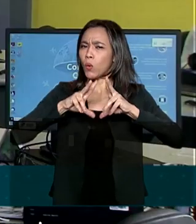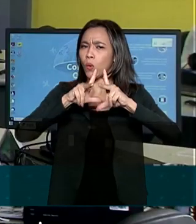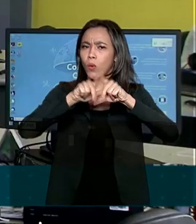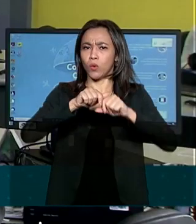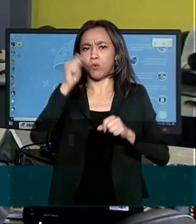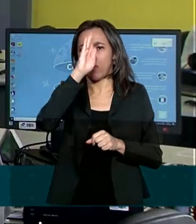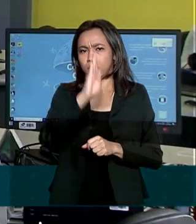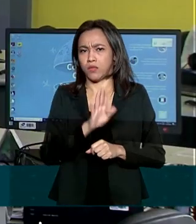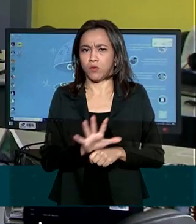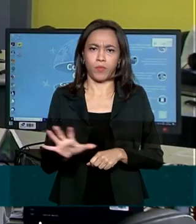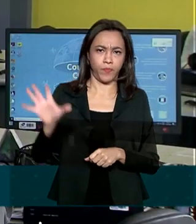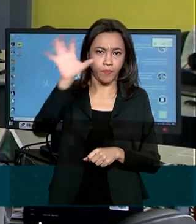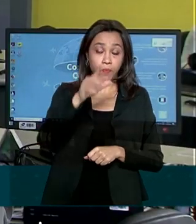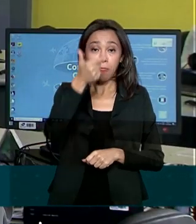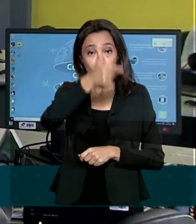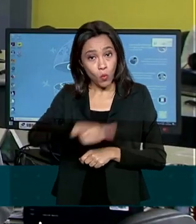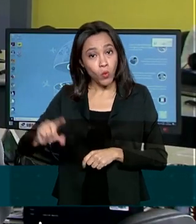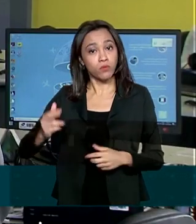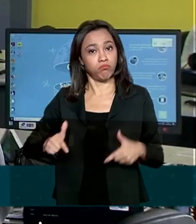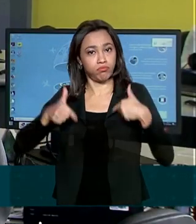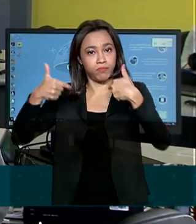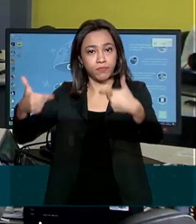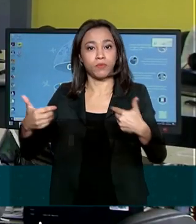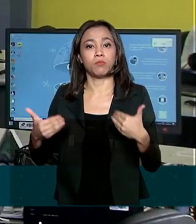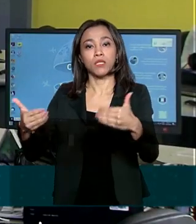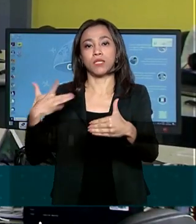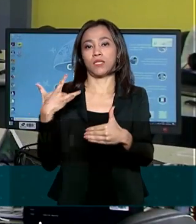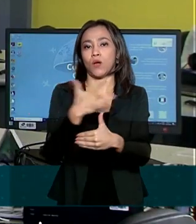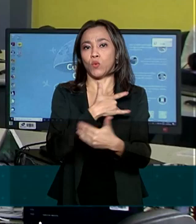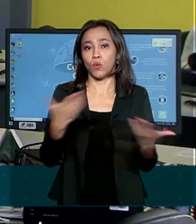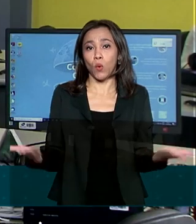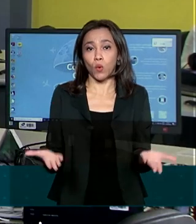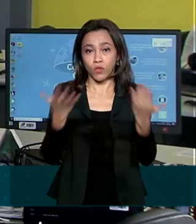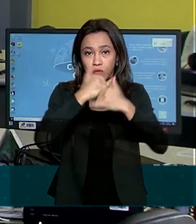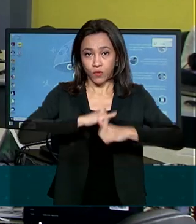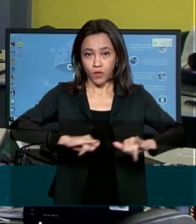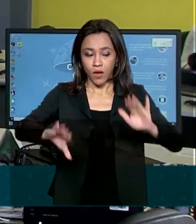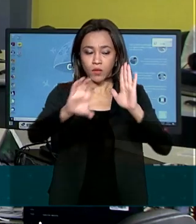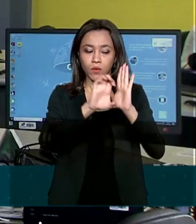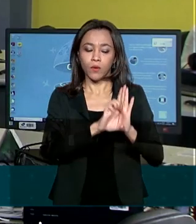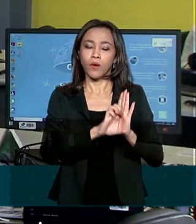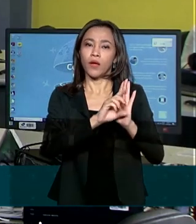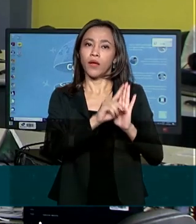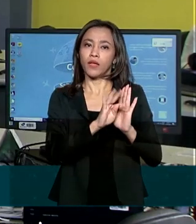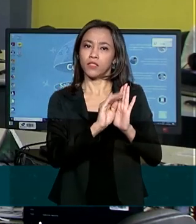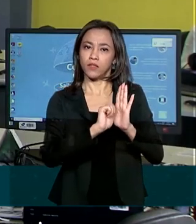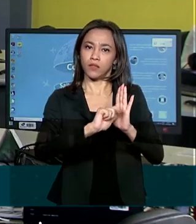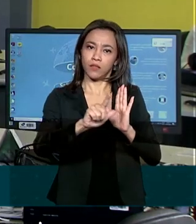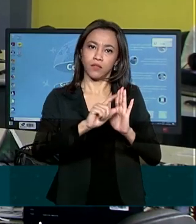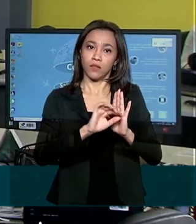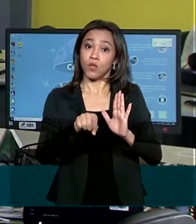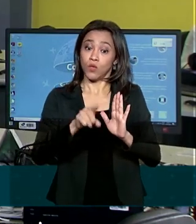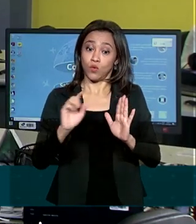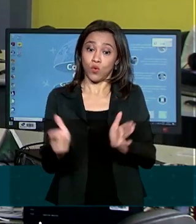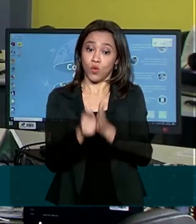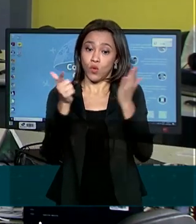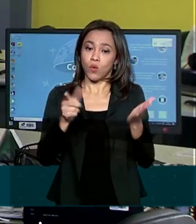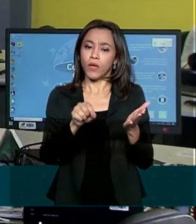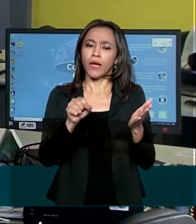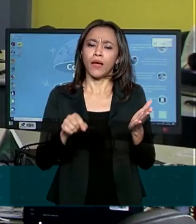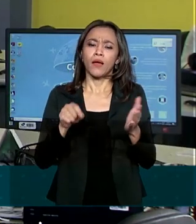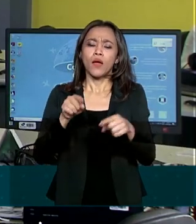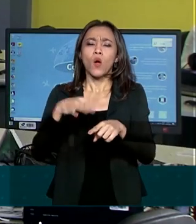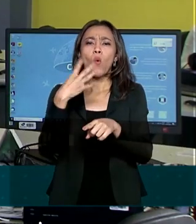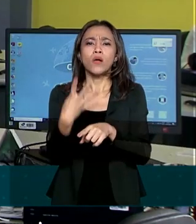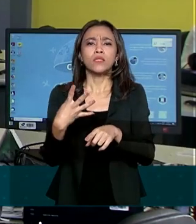do país. E outra ação do Ministério da Saúde foi publicada hoje no Diário Oficial da União. A habilitação no Paraná de 408